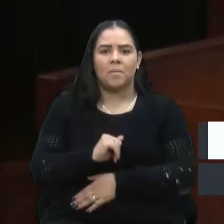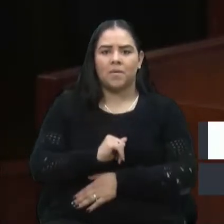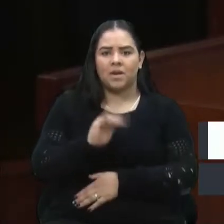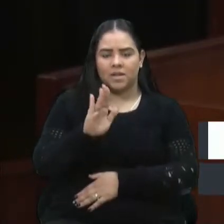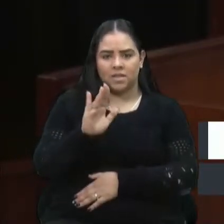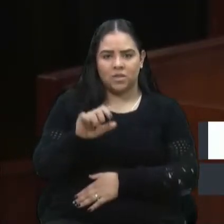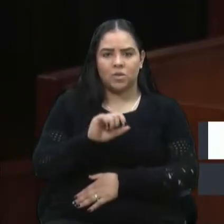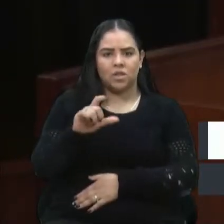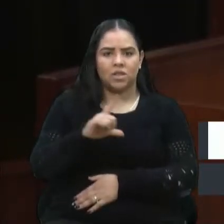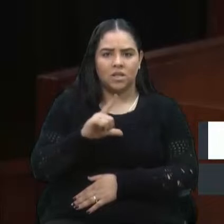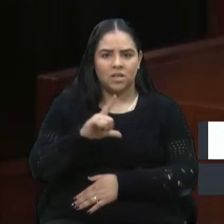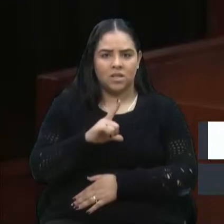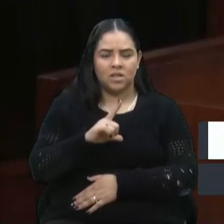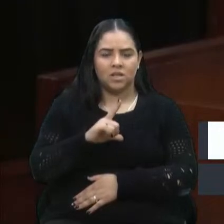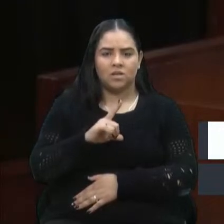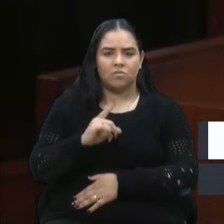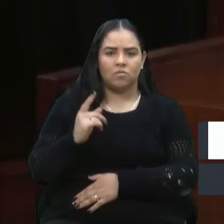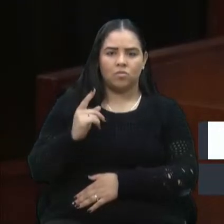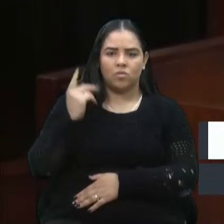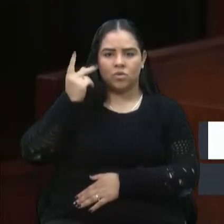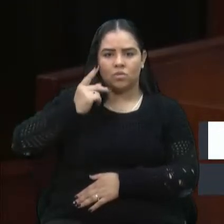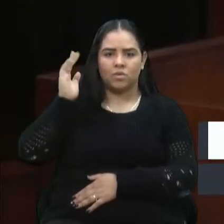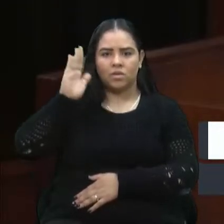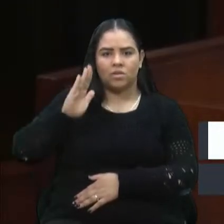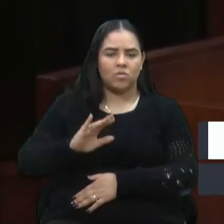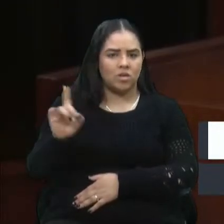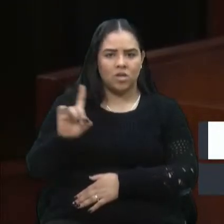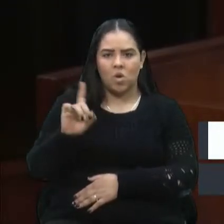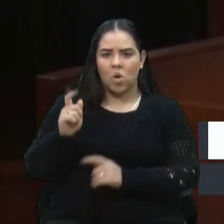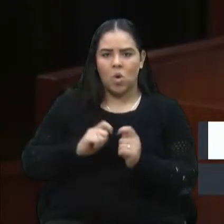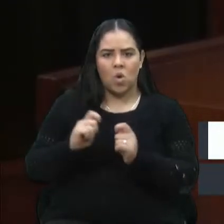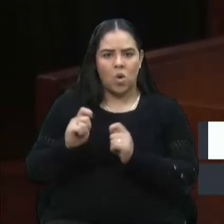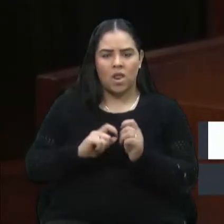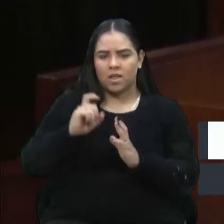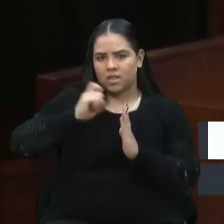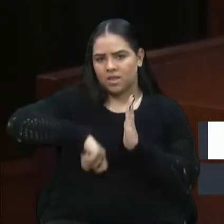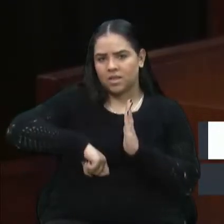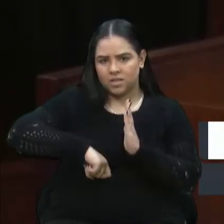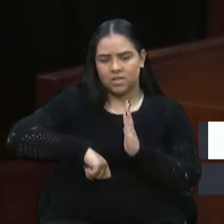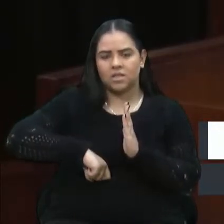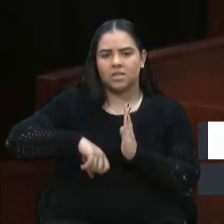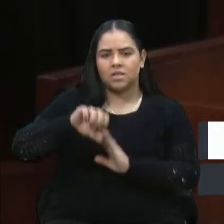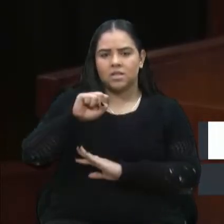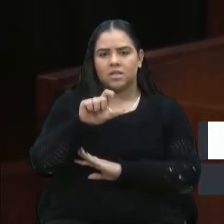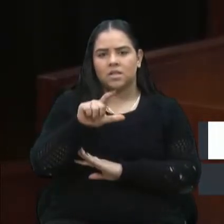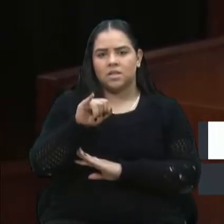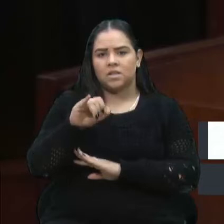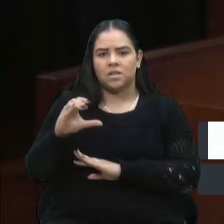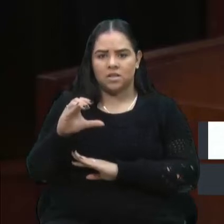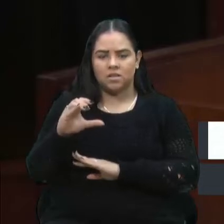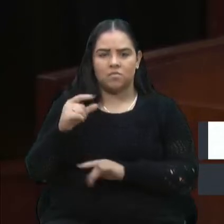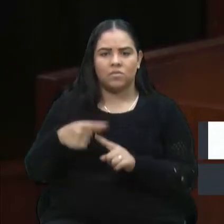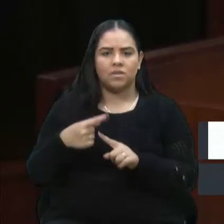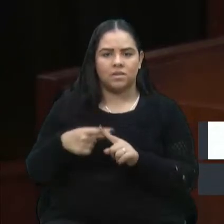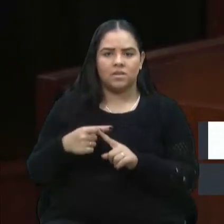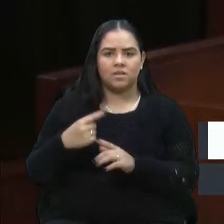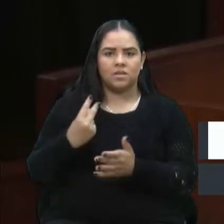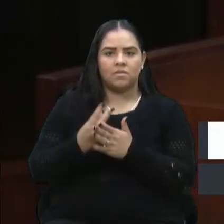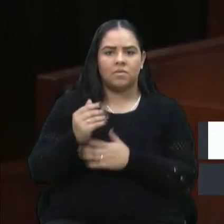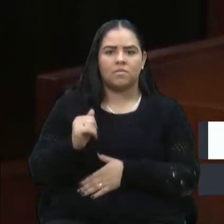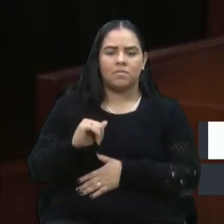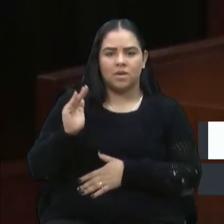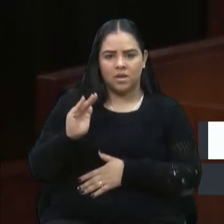econômica do Brasil não controla as taxas, a taxa Selic. Essa taxa Selic cada vez mais